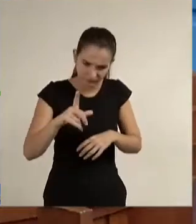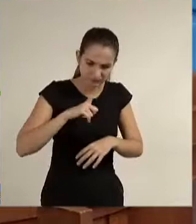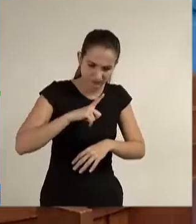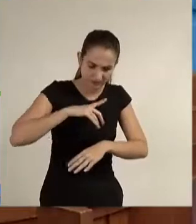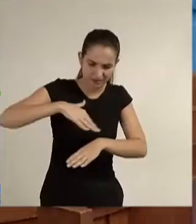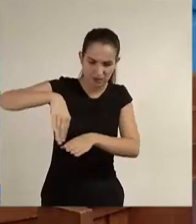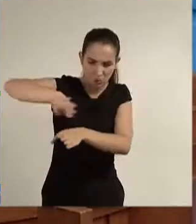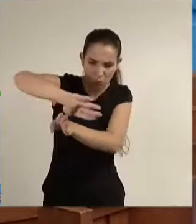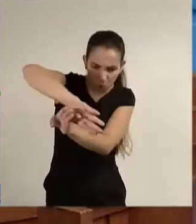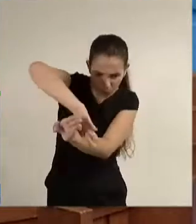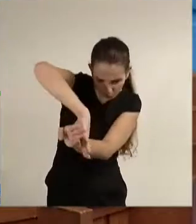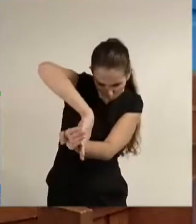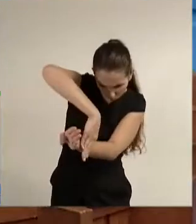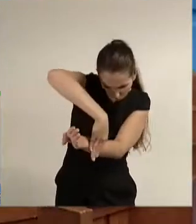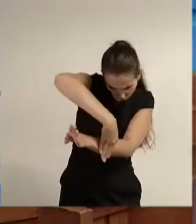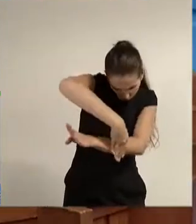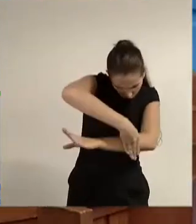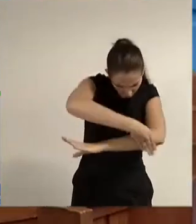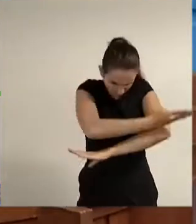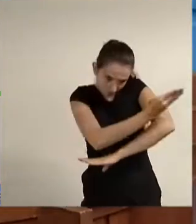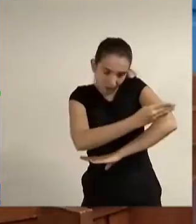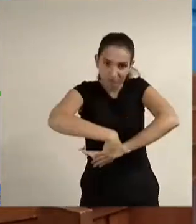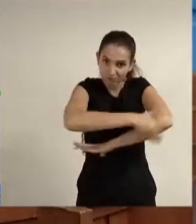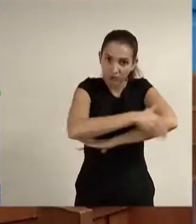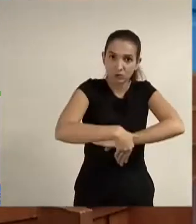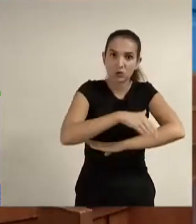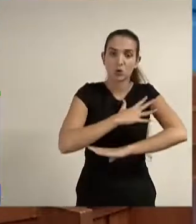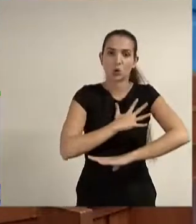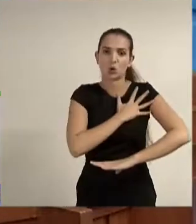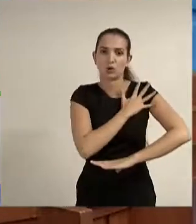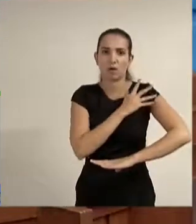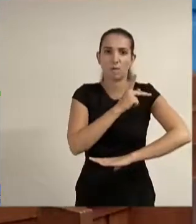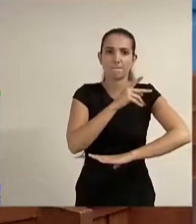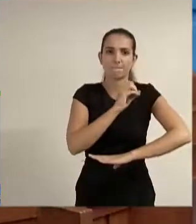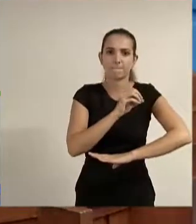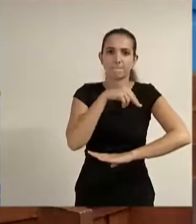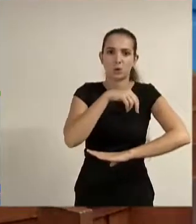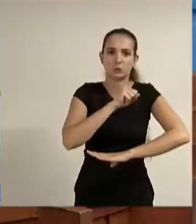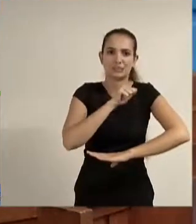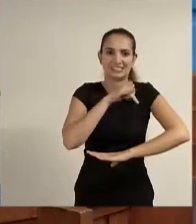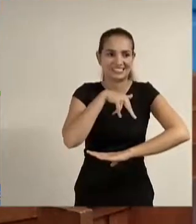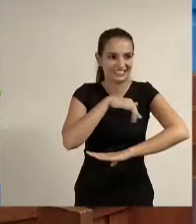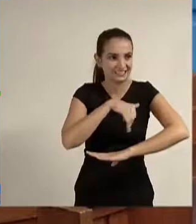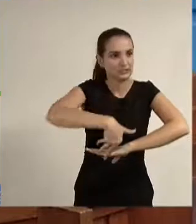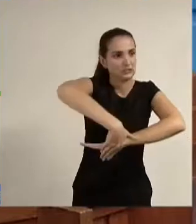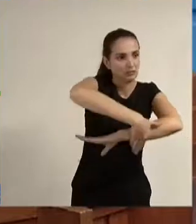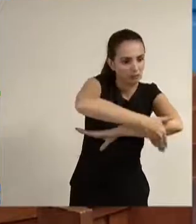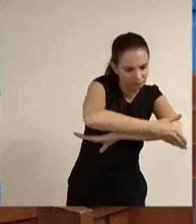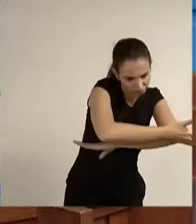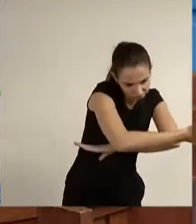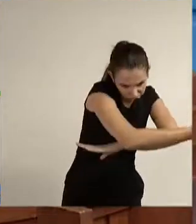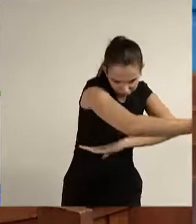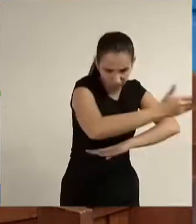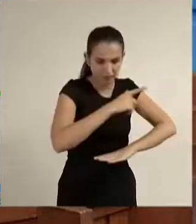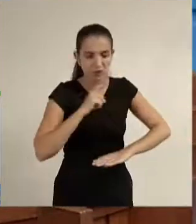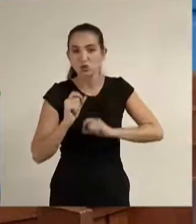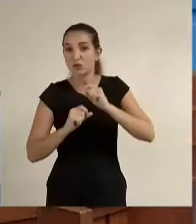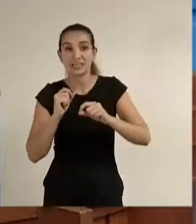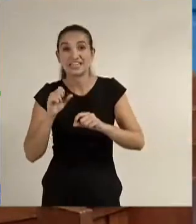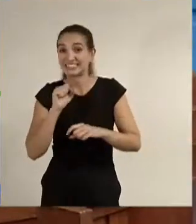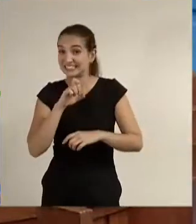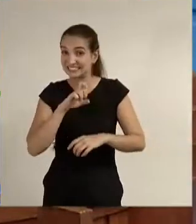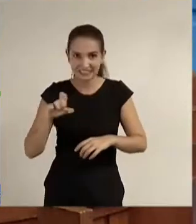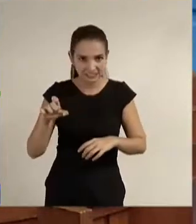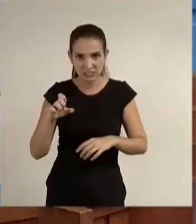ali, desafoga o trânsito na Coronel Ponciano e vira um caos, um verdadeiro caos. Ali também é necessária uma intervenção, mas